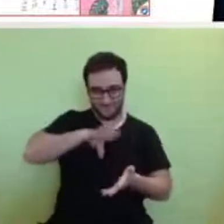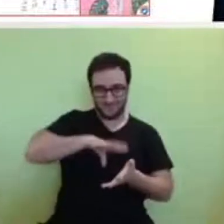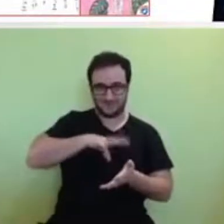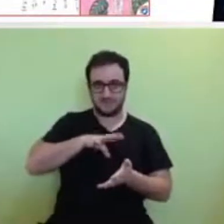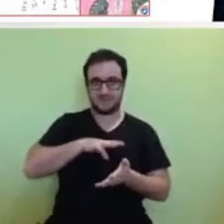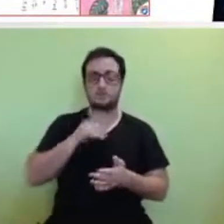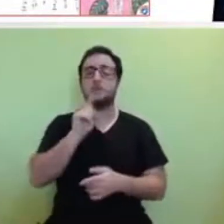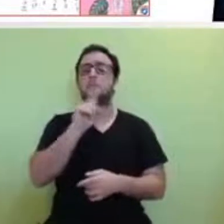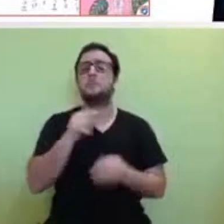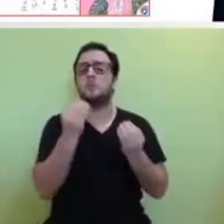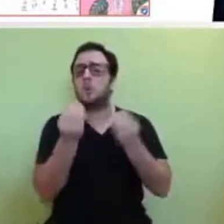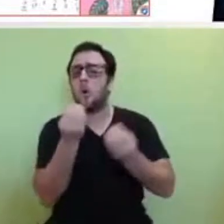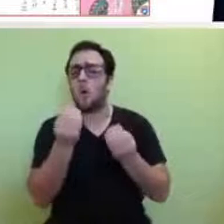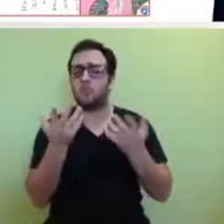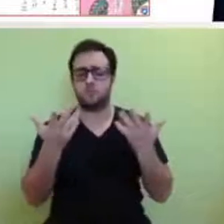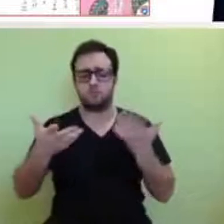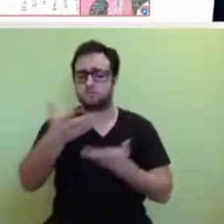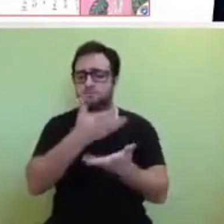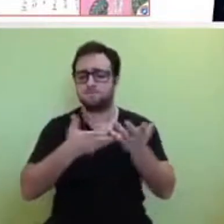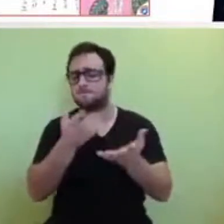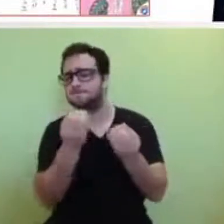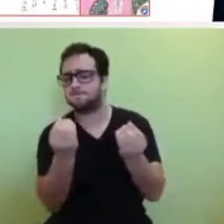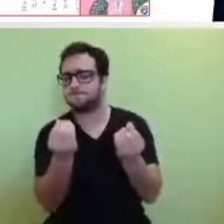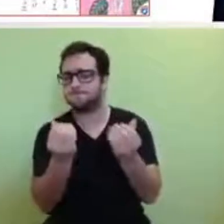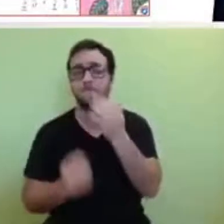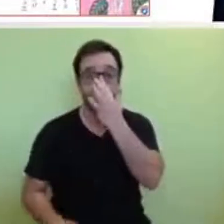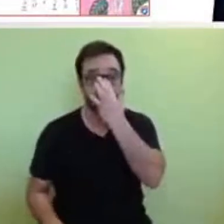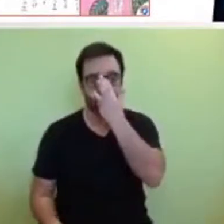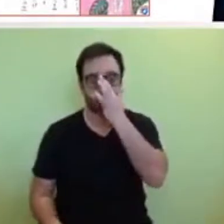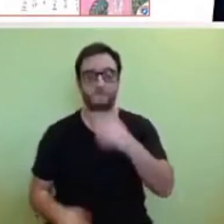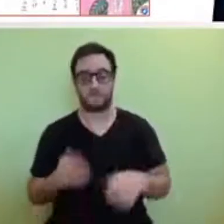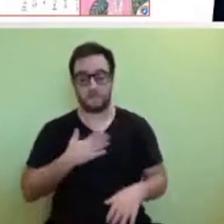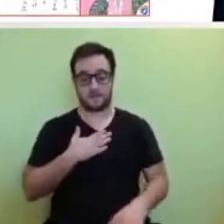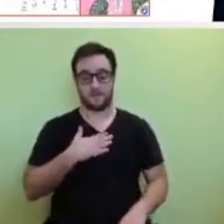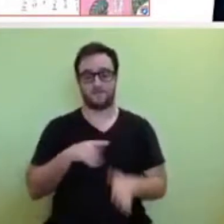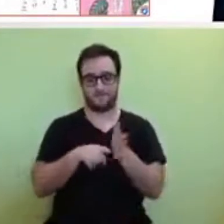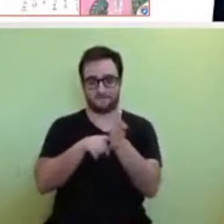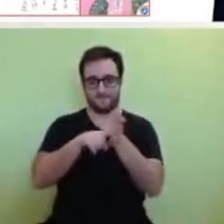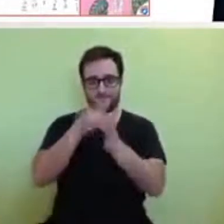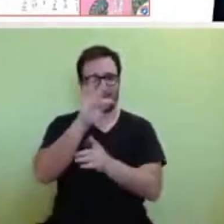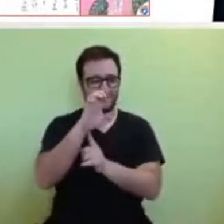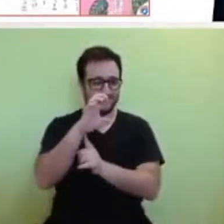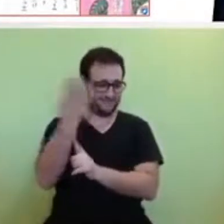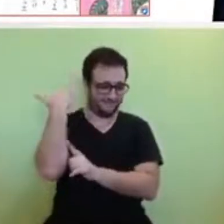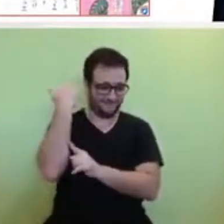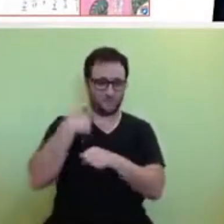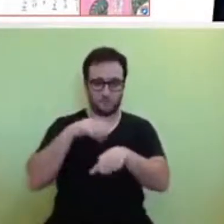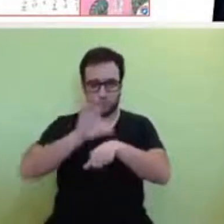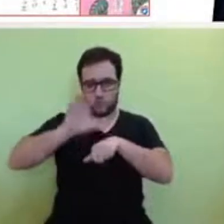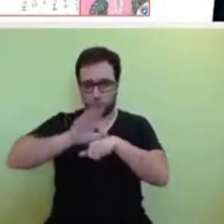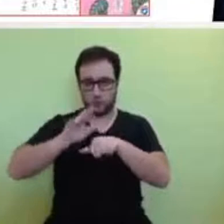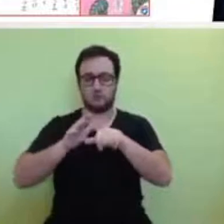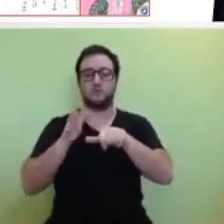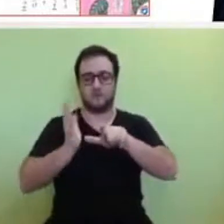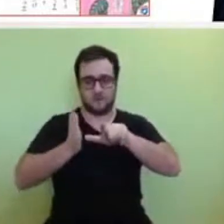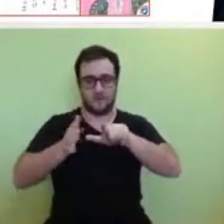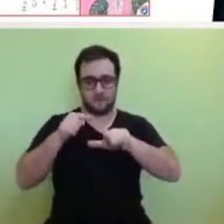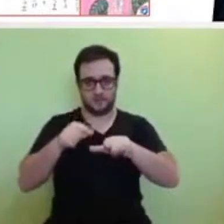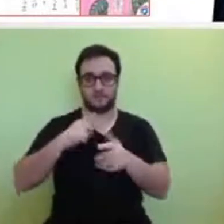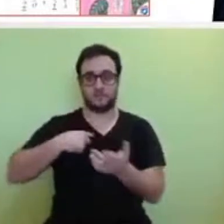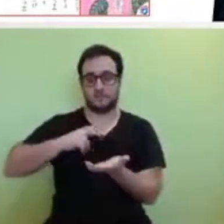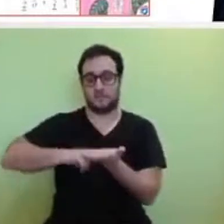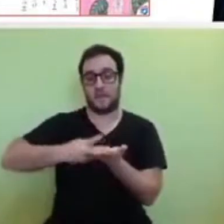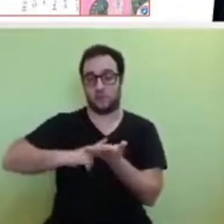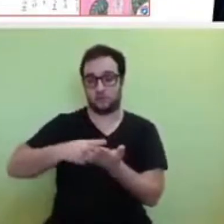Na minha monografia do curso de Letras Libras, eu pesquisei isso, a tradução do português para a Libras